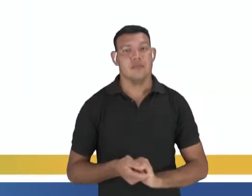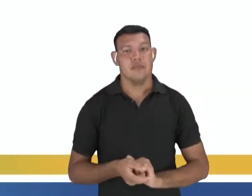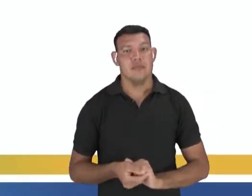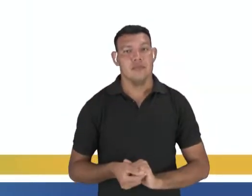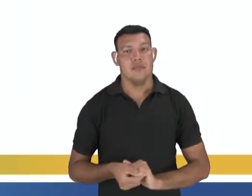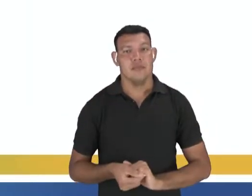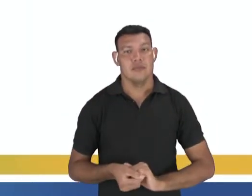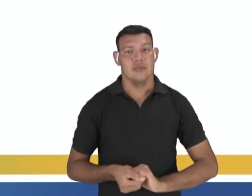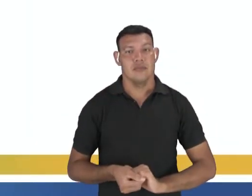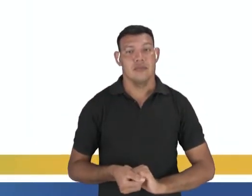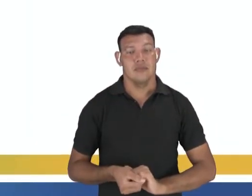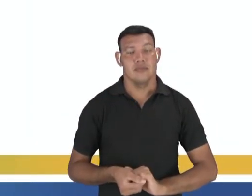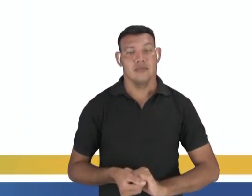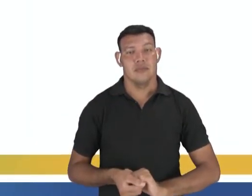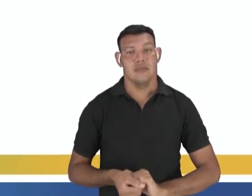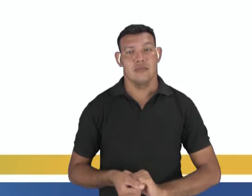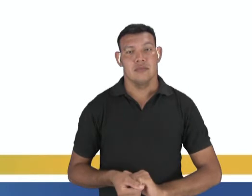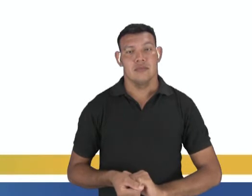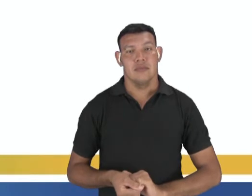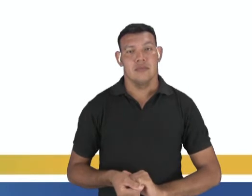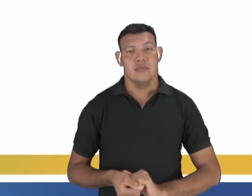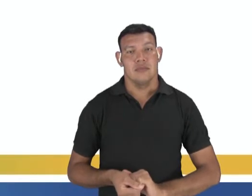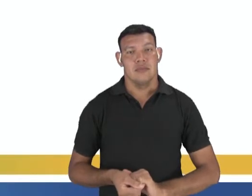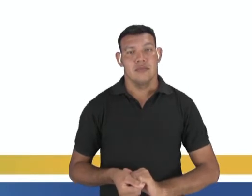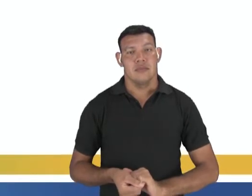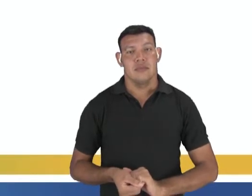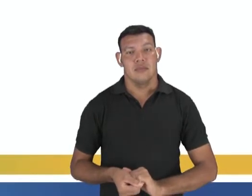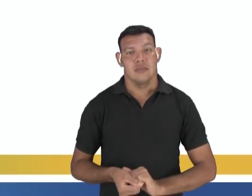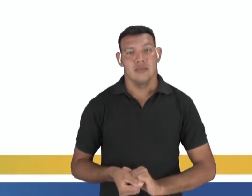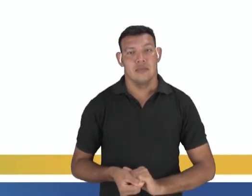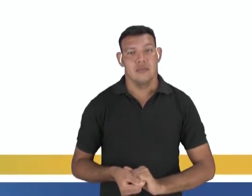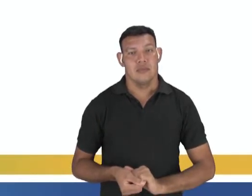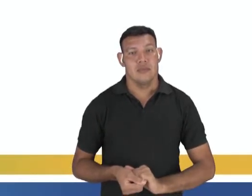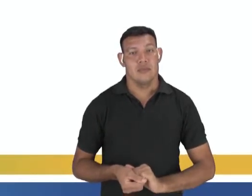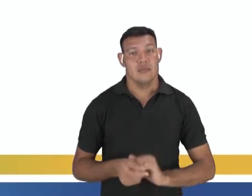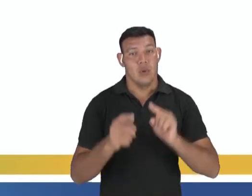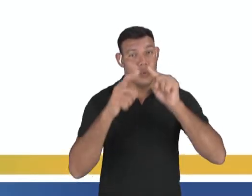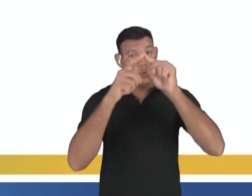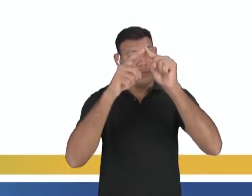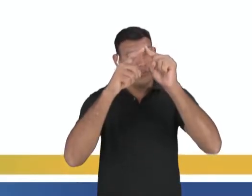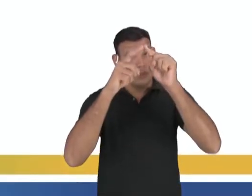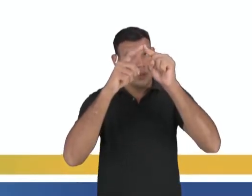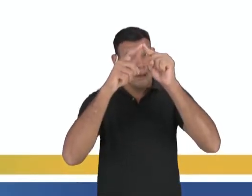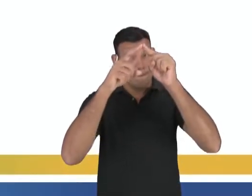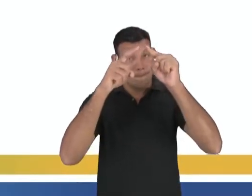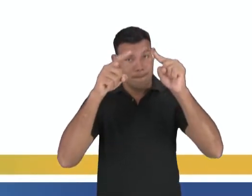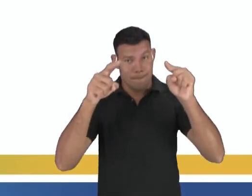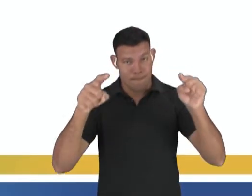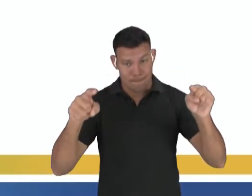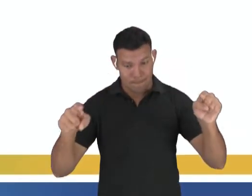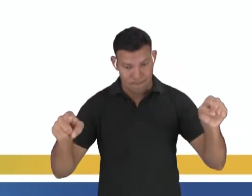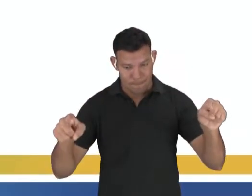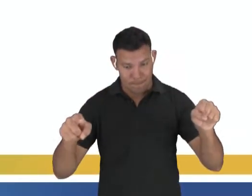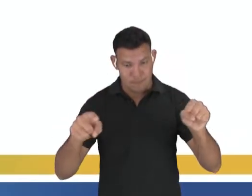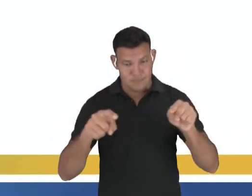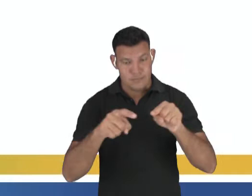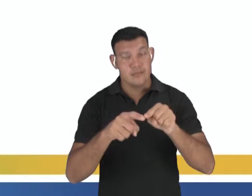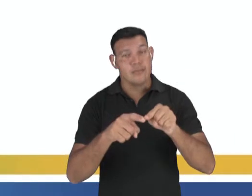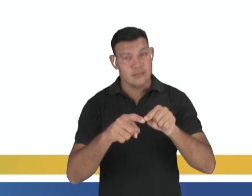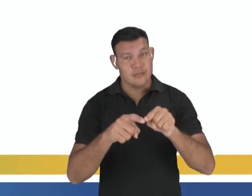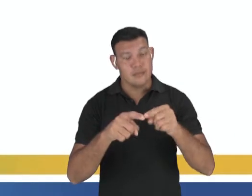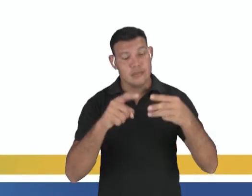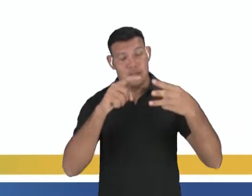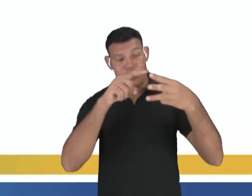do plano que fica limitada por esses três segmentos. Assim, os triângulos são polígonos com três